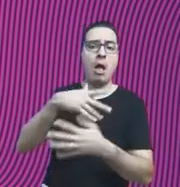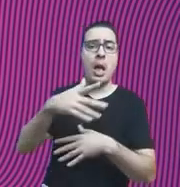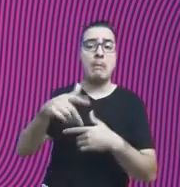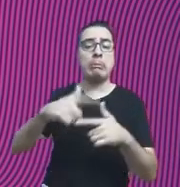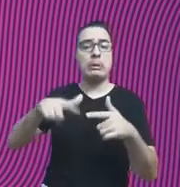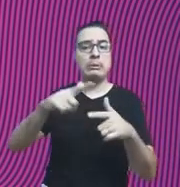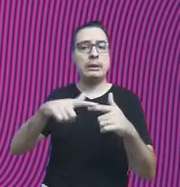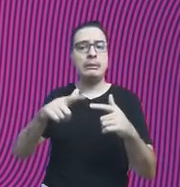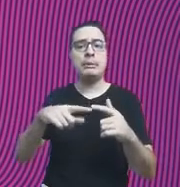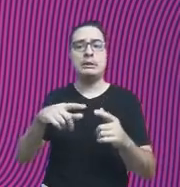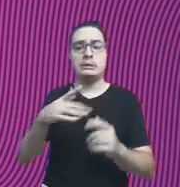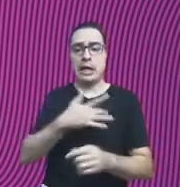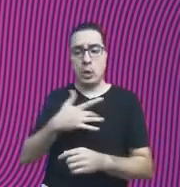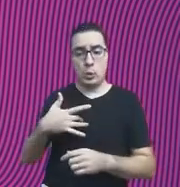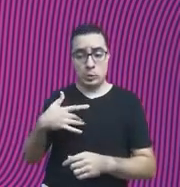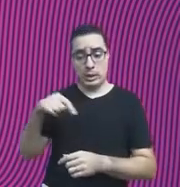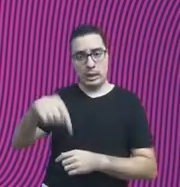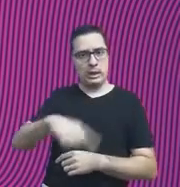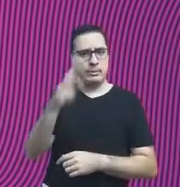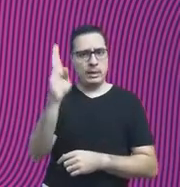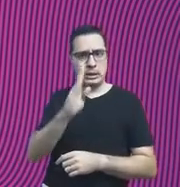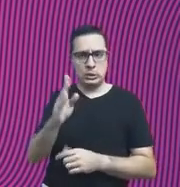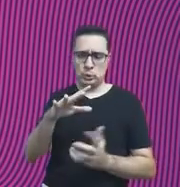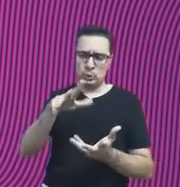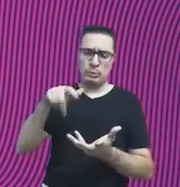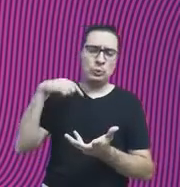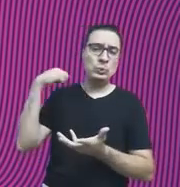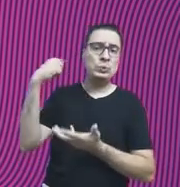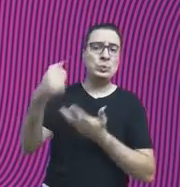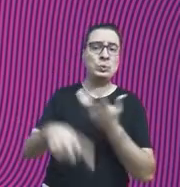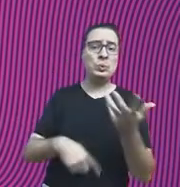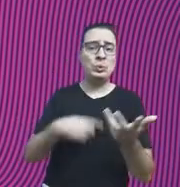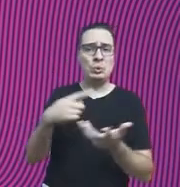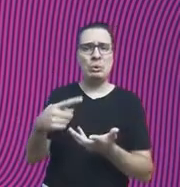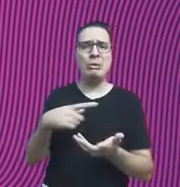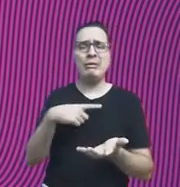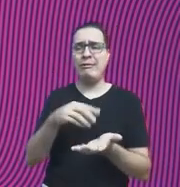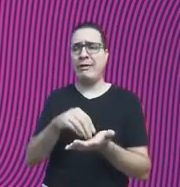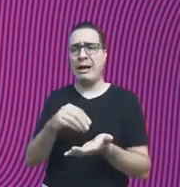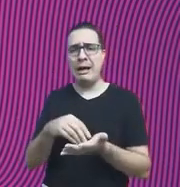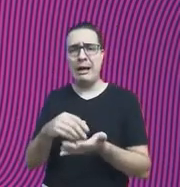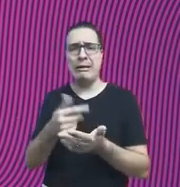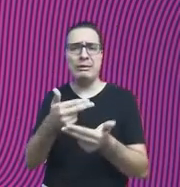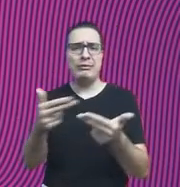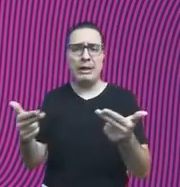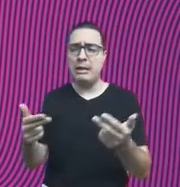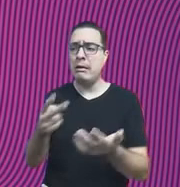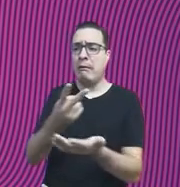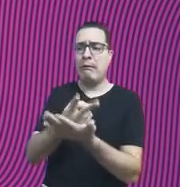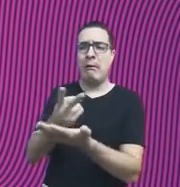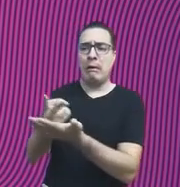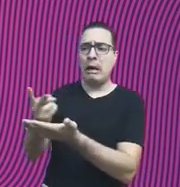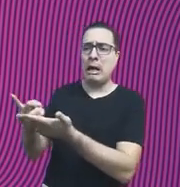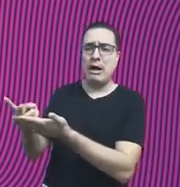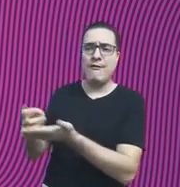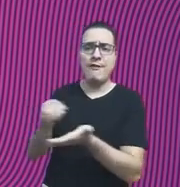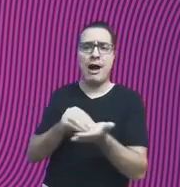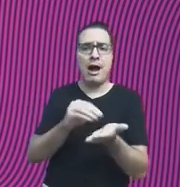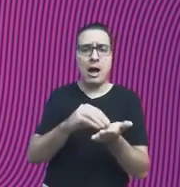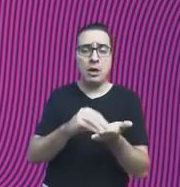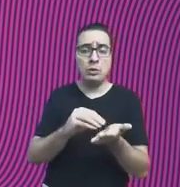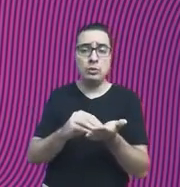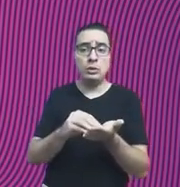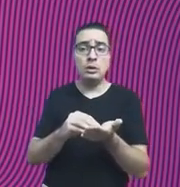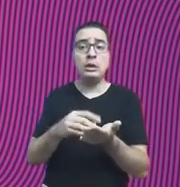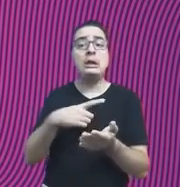Brasil como no mundo todo, com superação através de leitos adicionais. O que houve foi uma intensidade. E esse gap de acesso